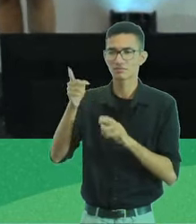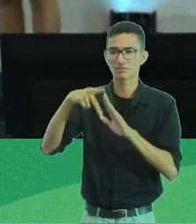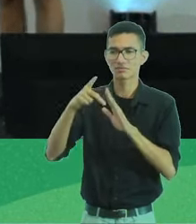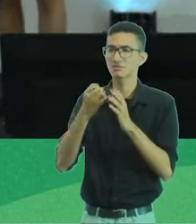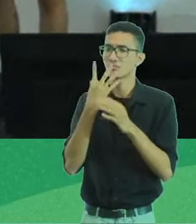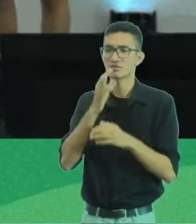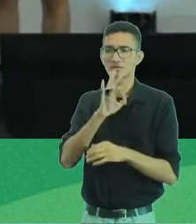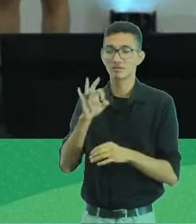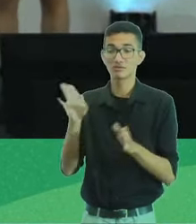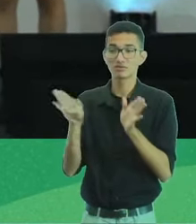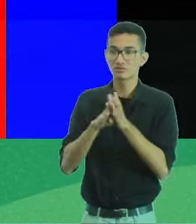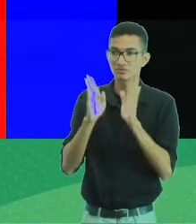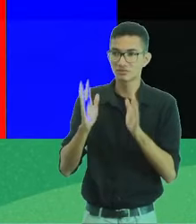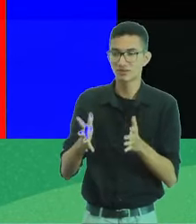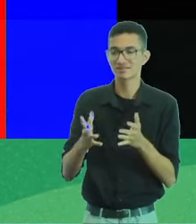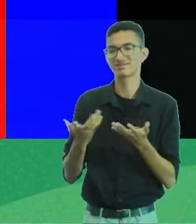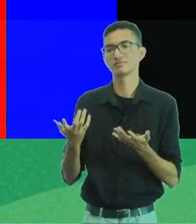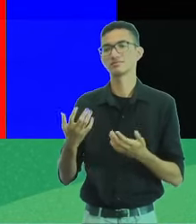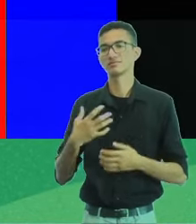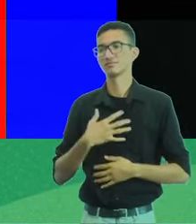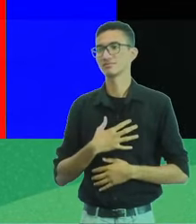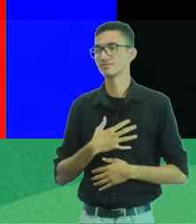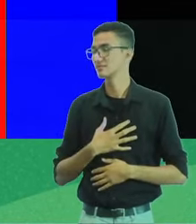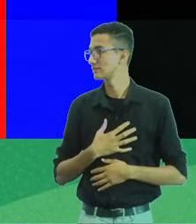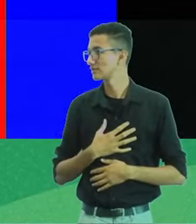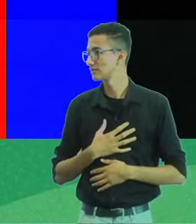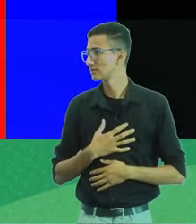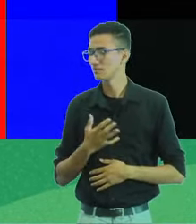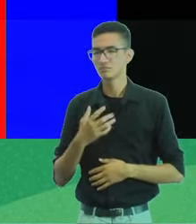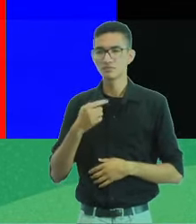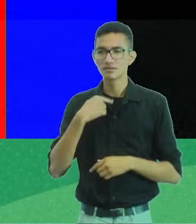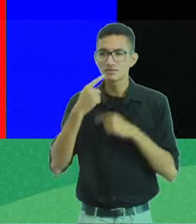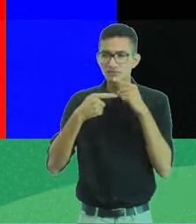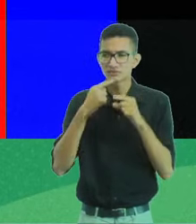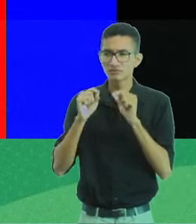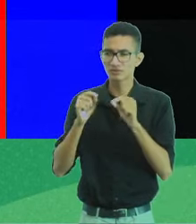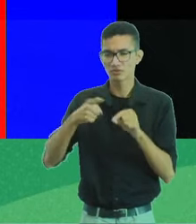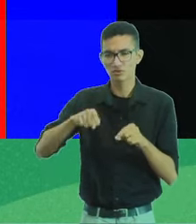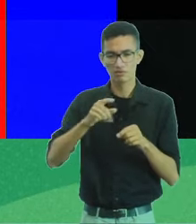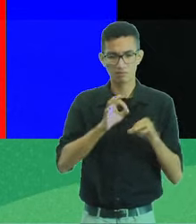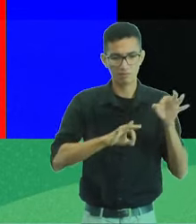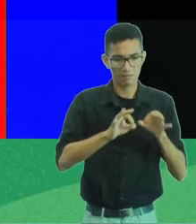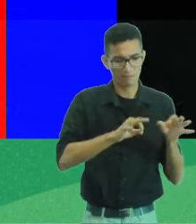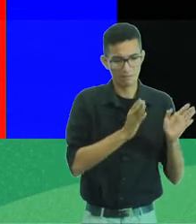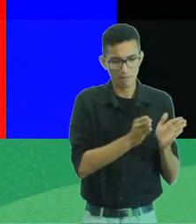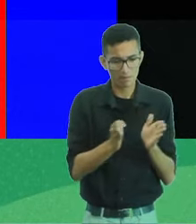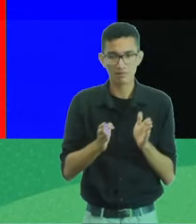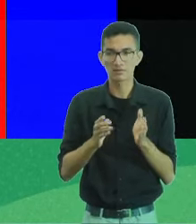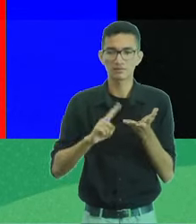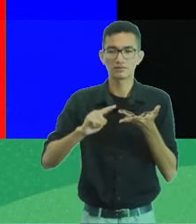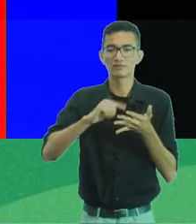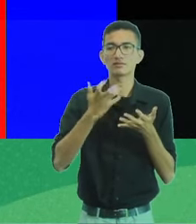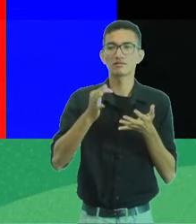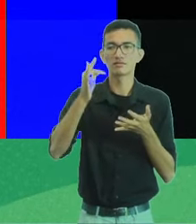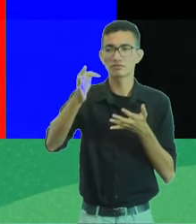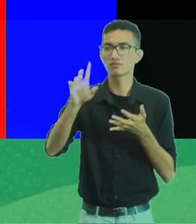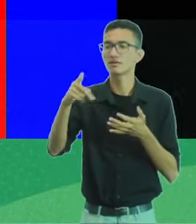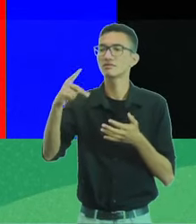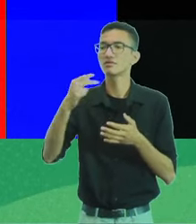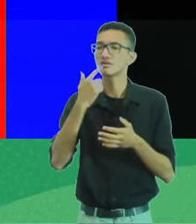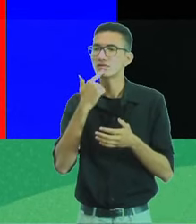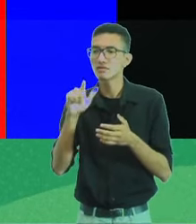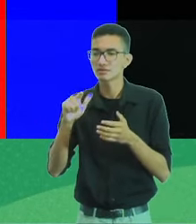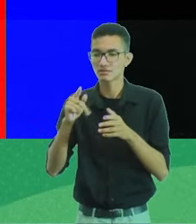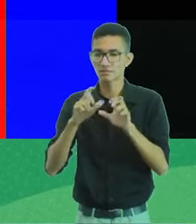maravilhoso chegou minha pergunta para o Du é todos os temas planos Quais planos ele tem para o futuro da Live de Python e da